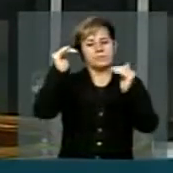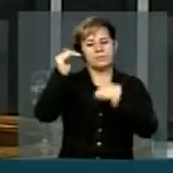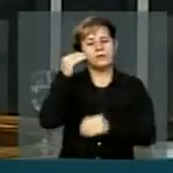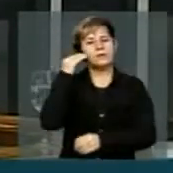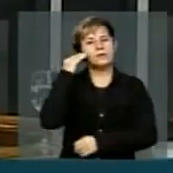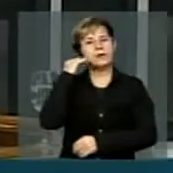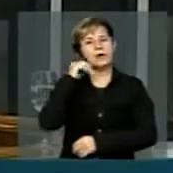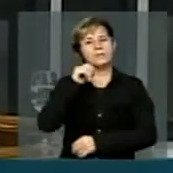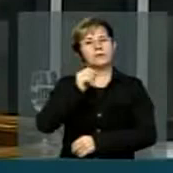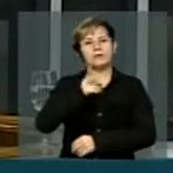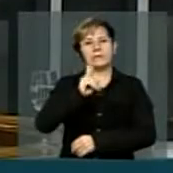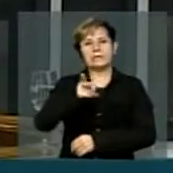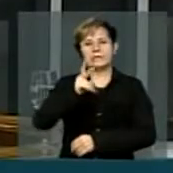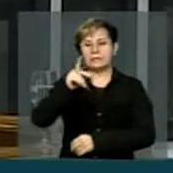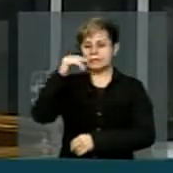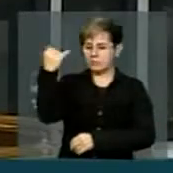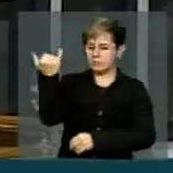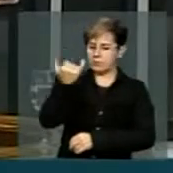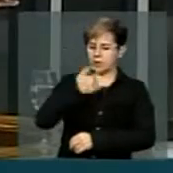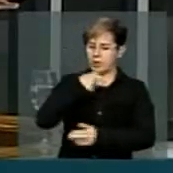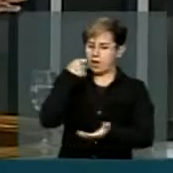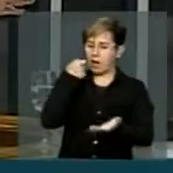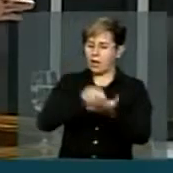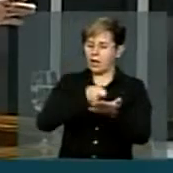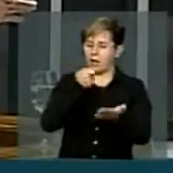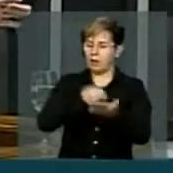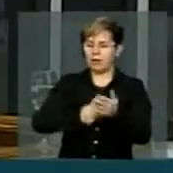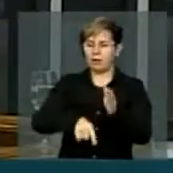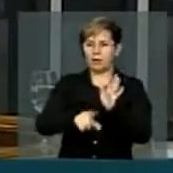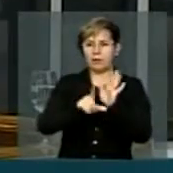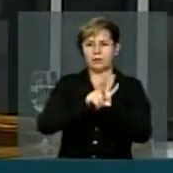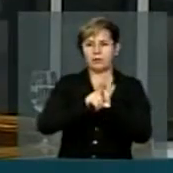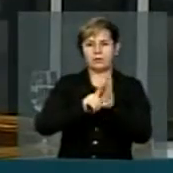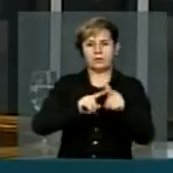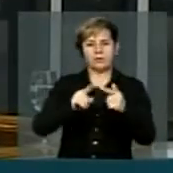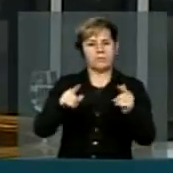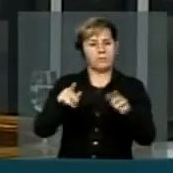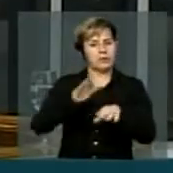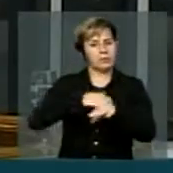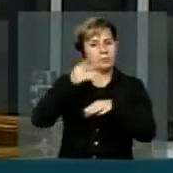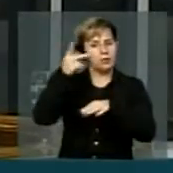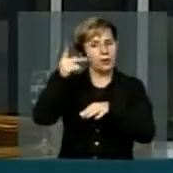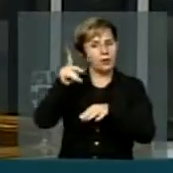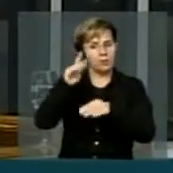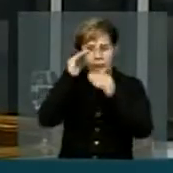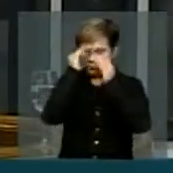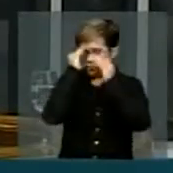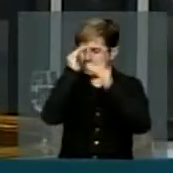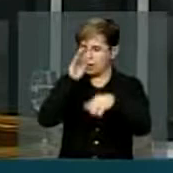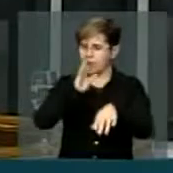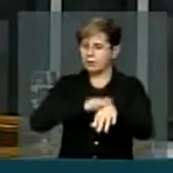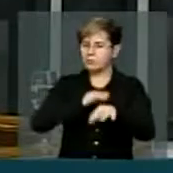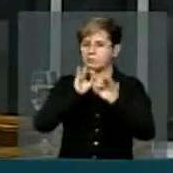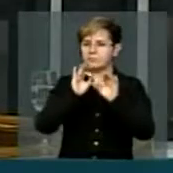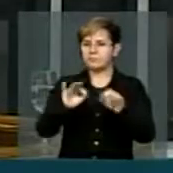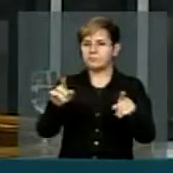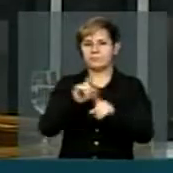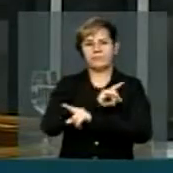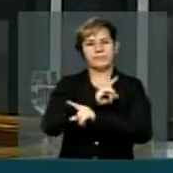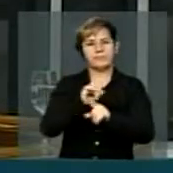colocam sempre o rigor da lei, o rigor dos prazos, mas eles próprios não cumprem. Hein? Concordo plenamente e